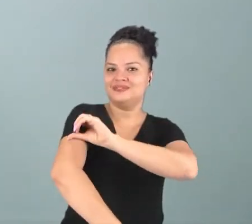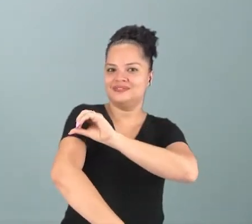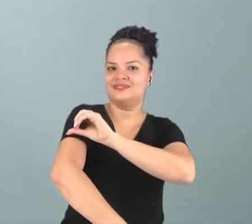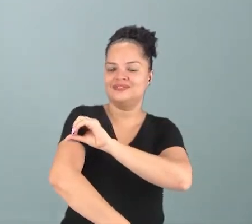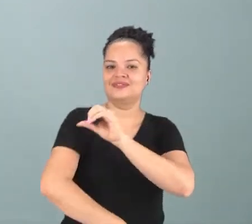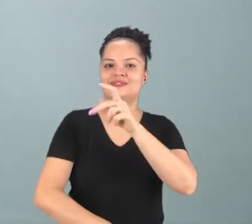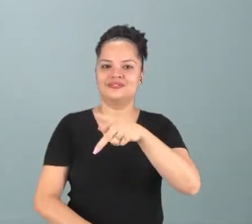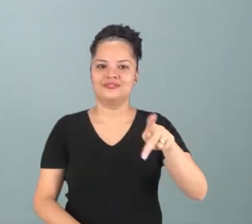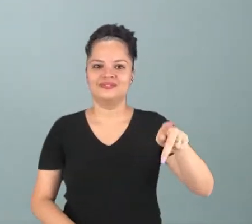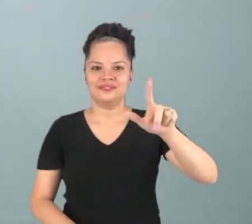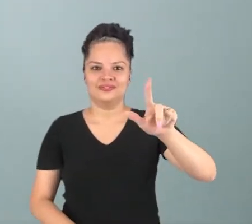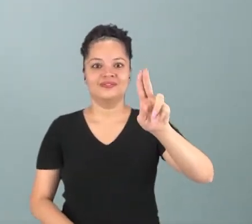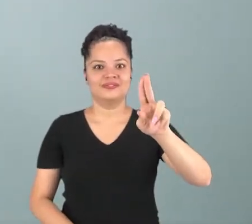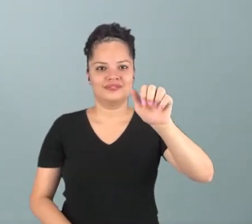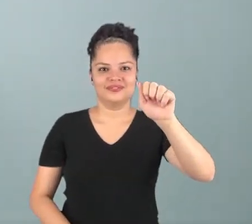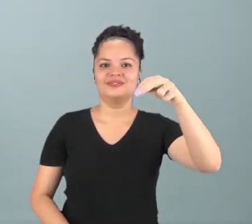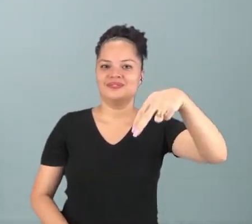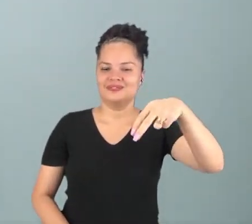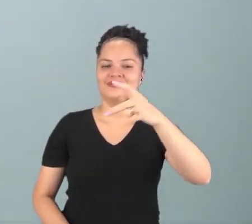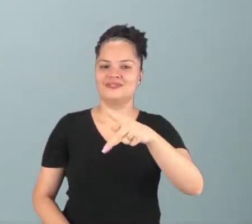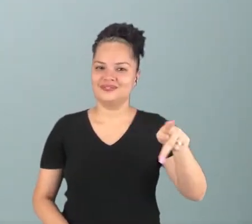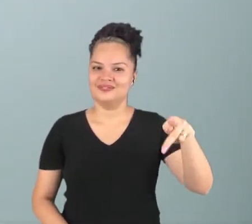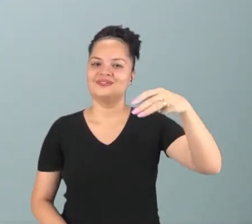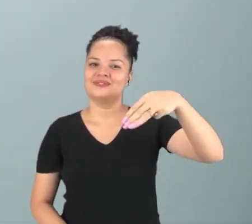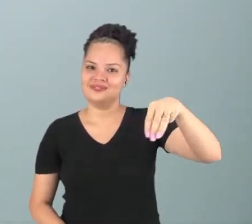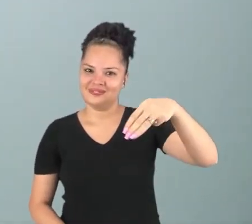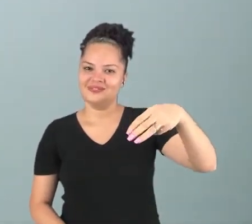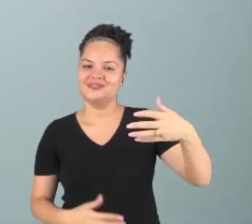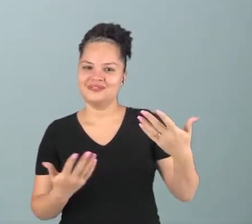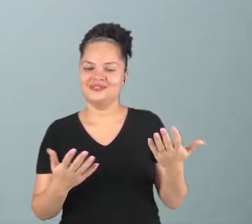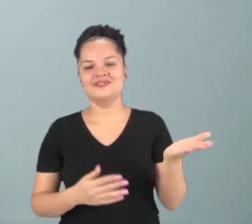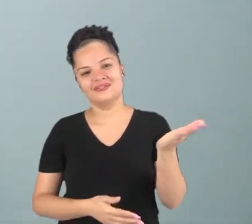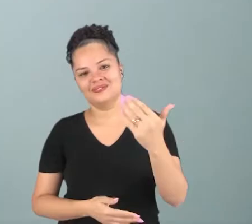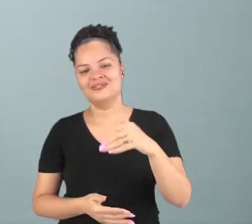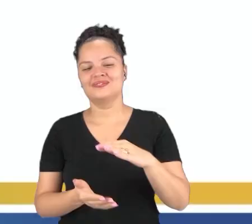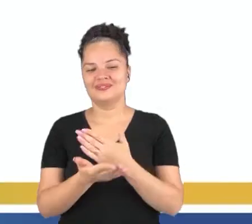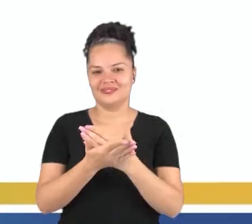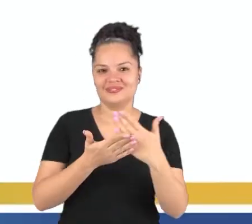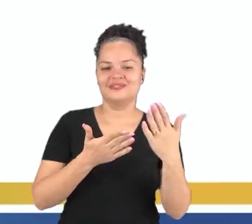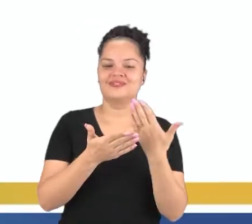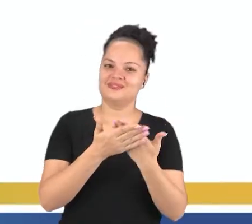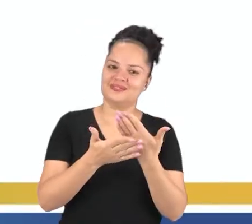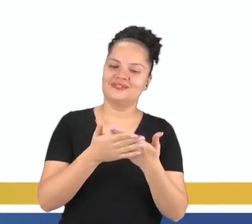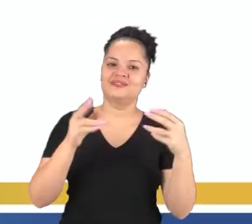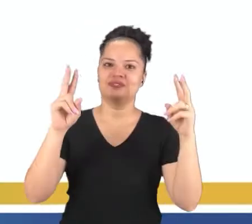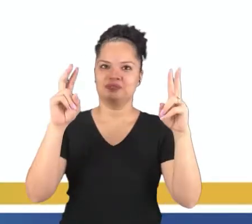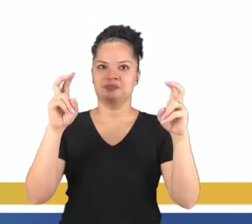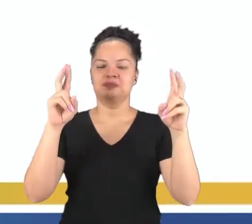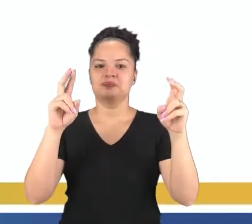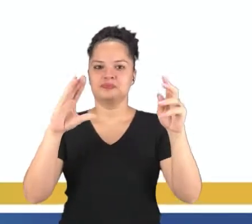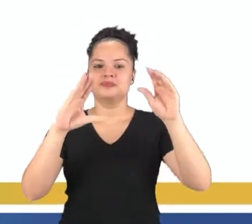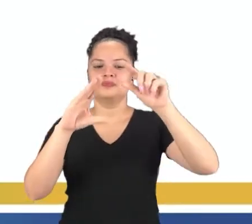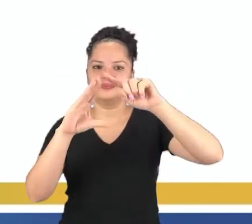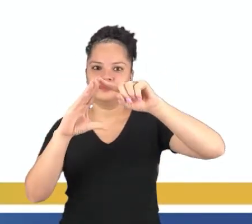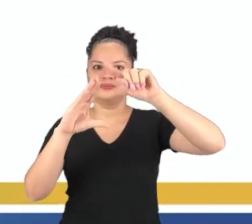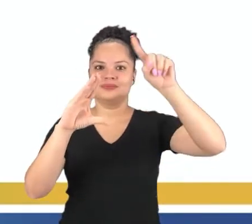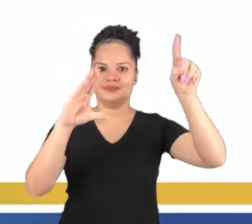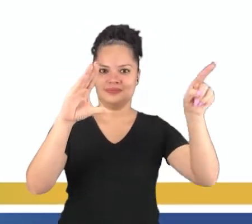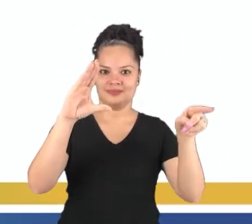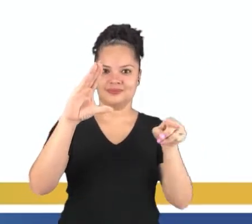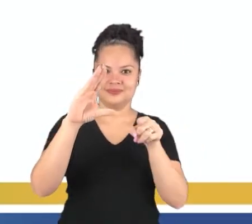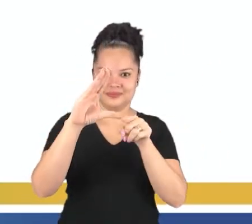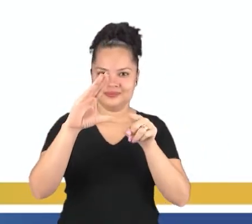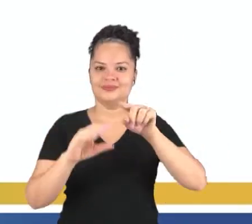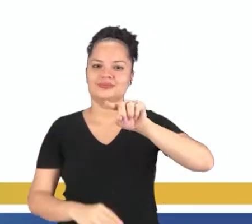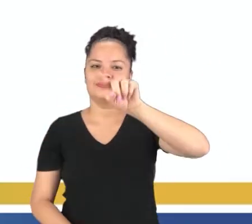sou professor de matemática da rede pública. Então, vamos iniciar nossa aula. O nosso tema hoje é circunferência e círculo.